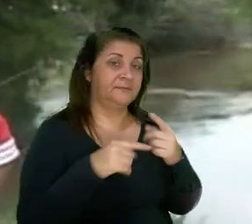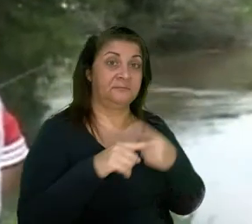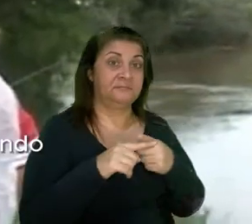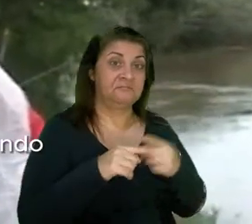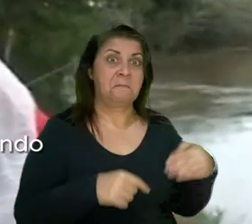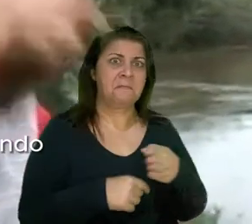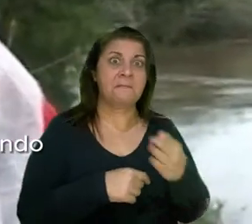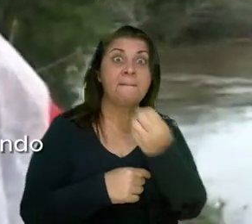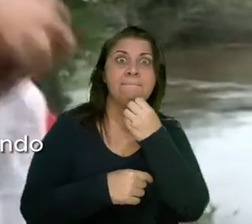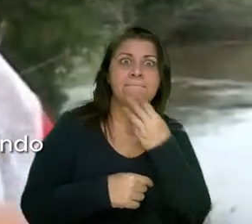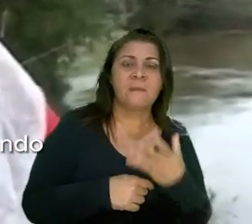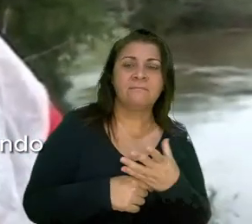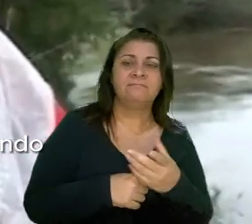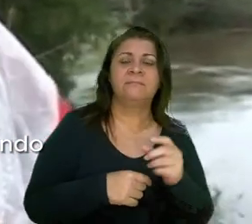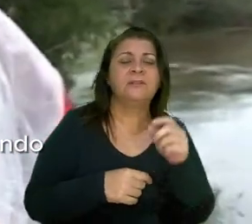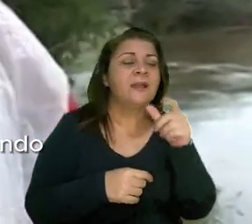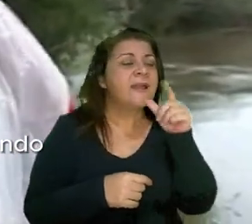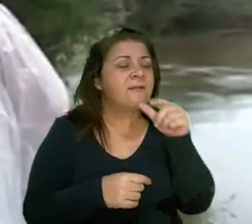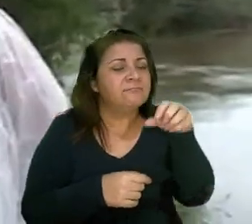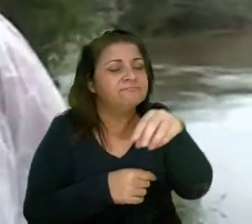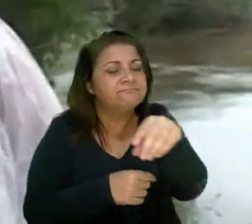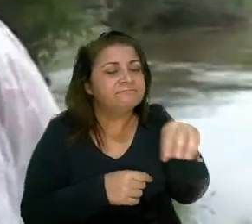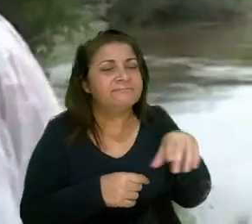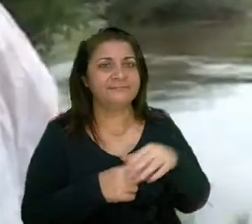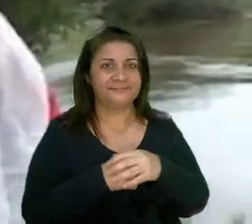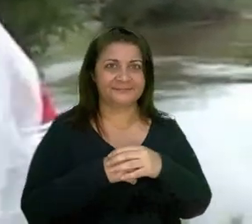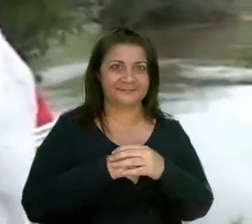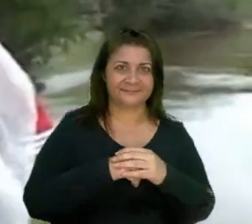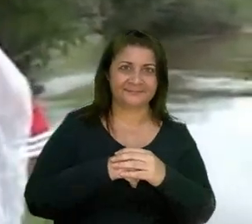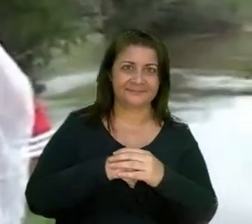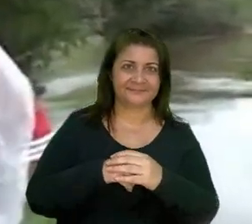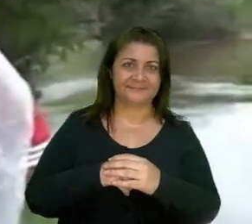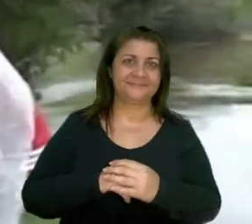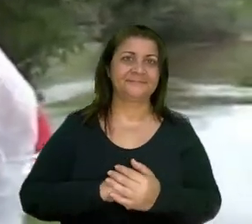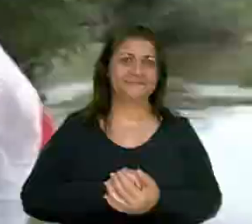é dos bons. É só molhar de vez em quando.